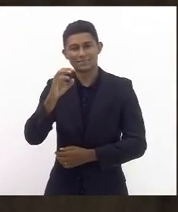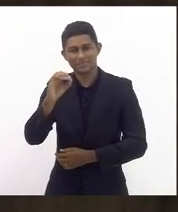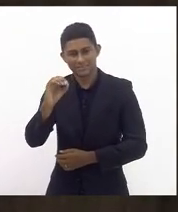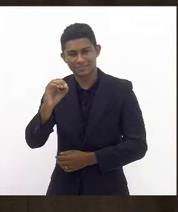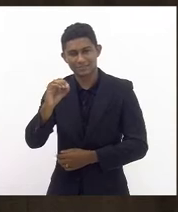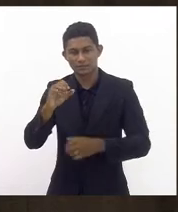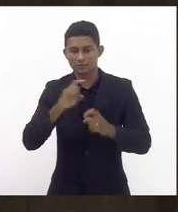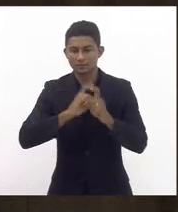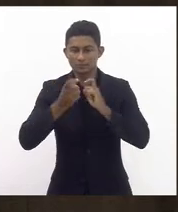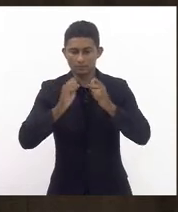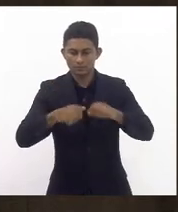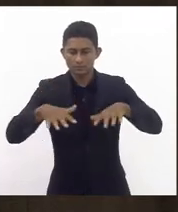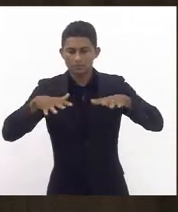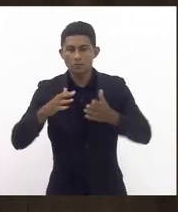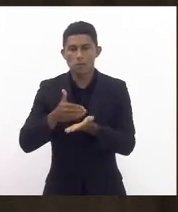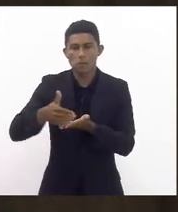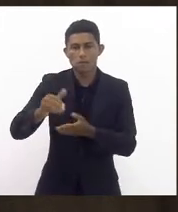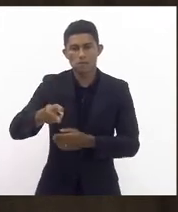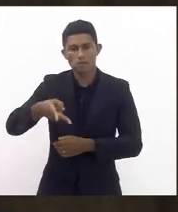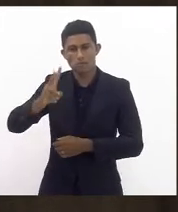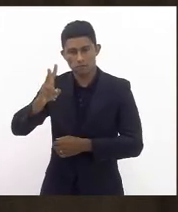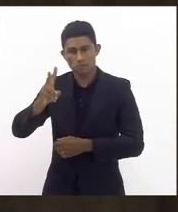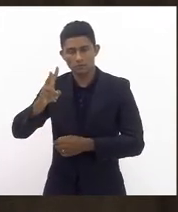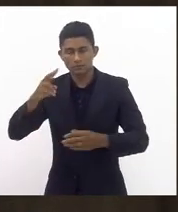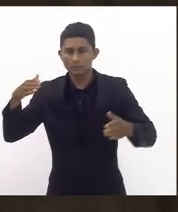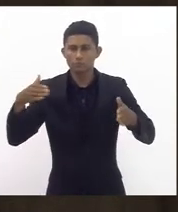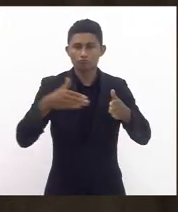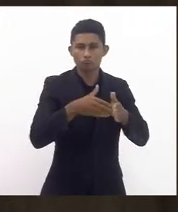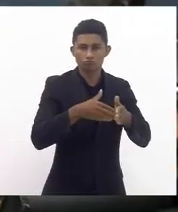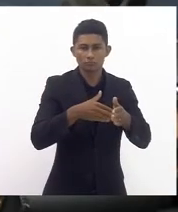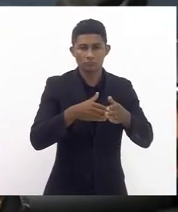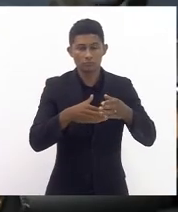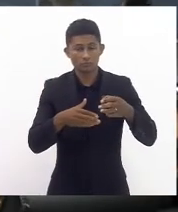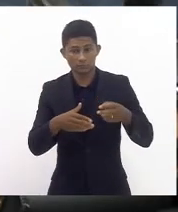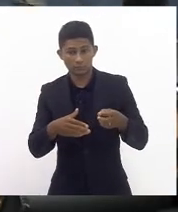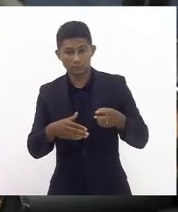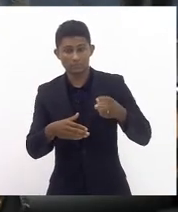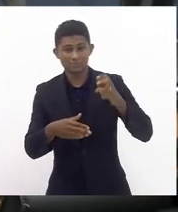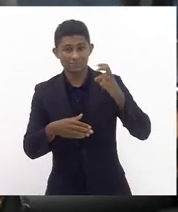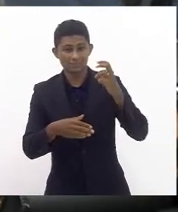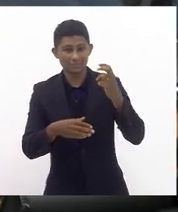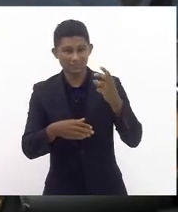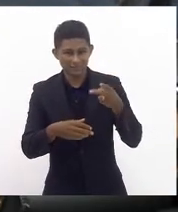às 14 horas, encerrou-se às 15 horas e 34 minutos.